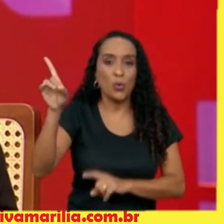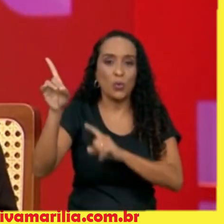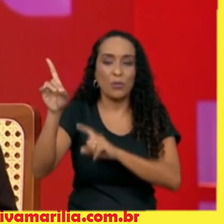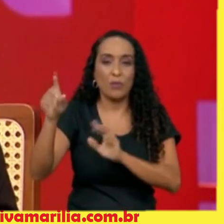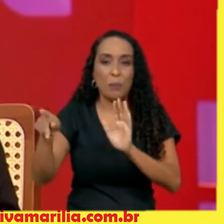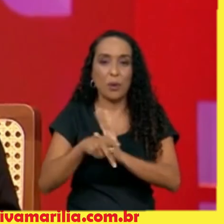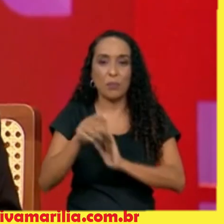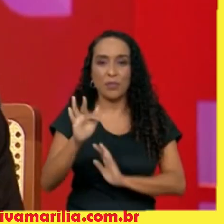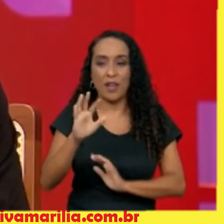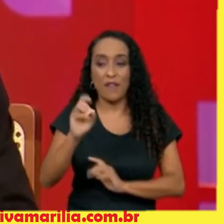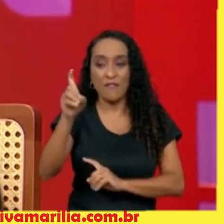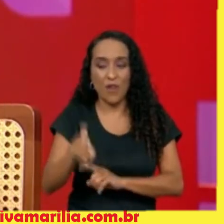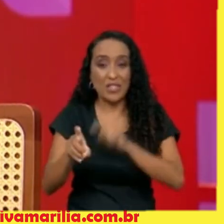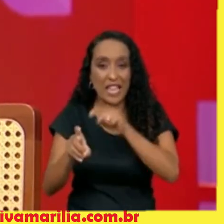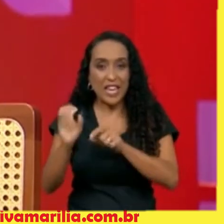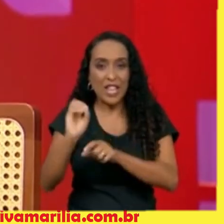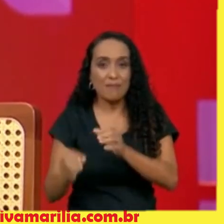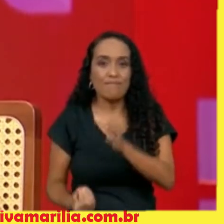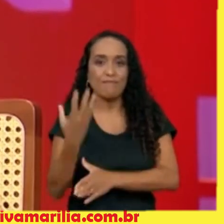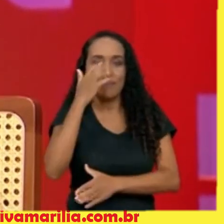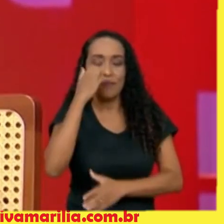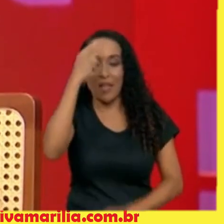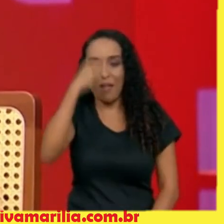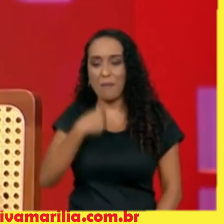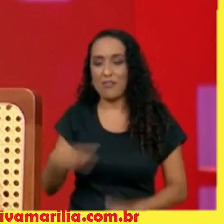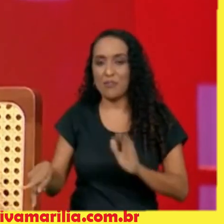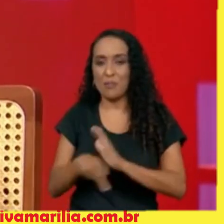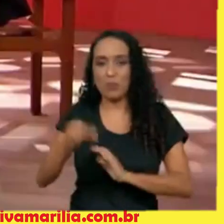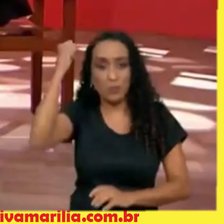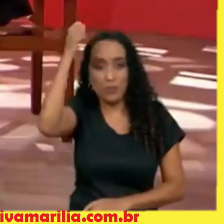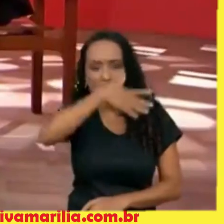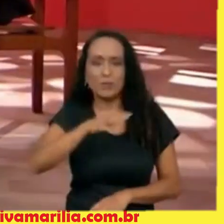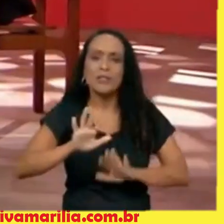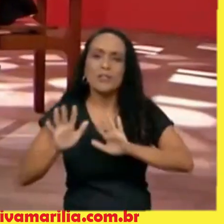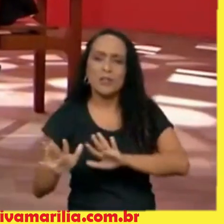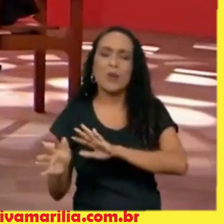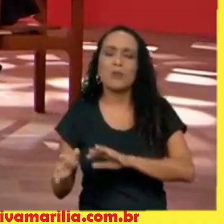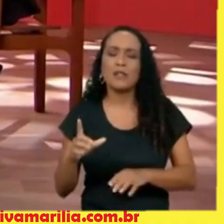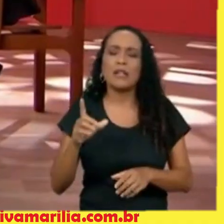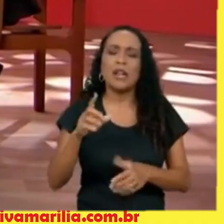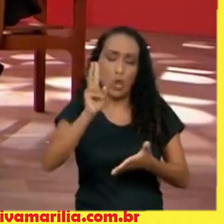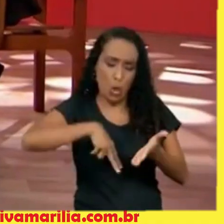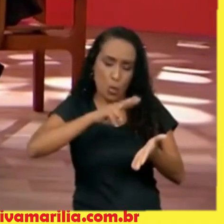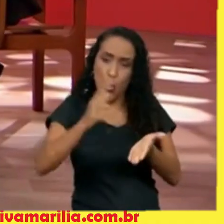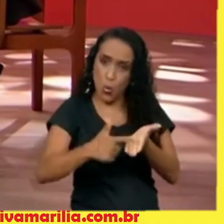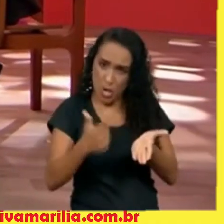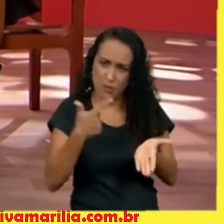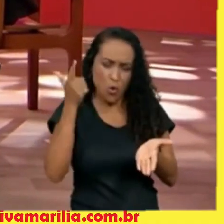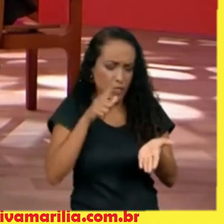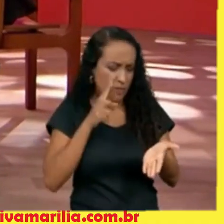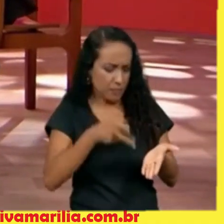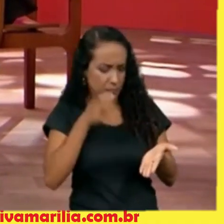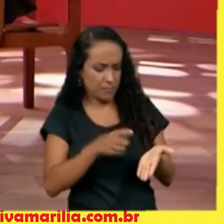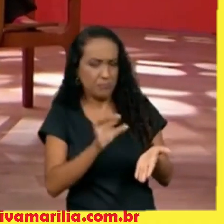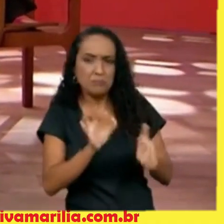né? Pelas entrevistas que a gente consegue ler no livro, essa manipulação,